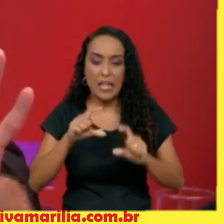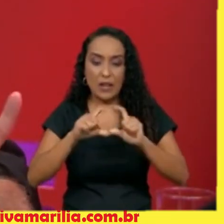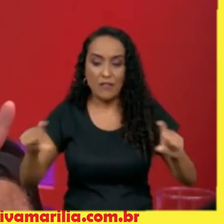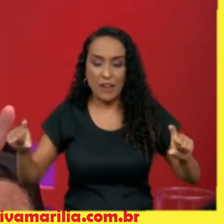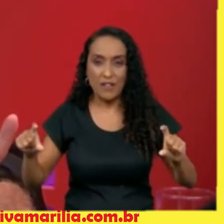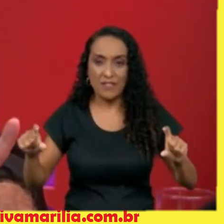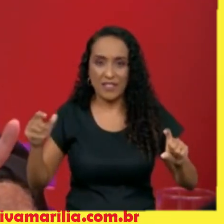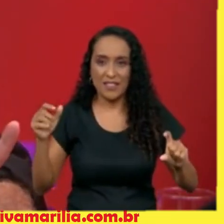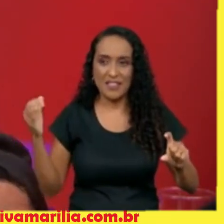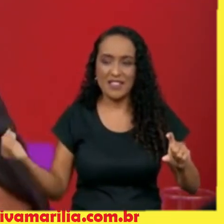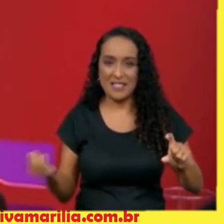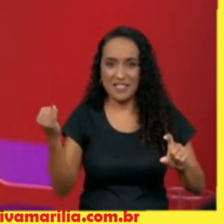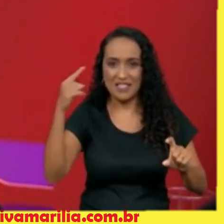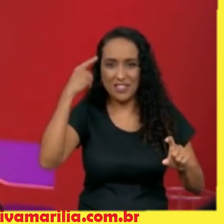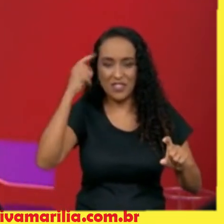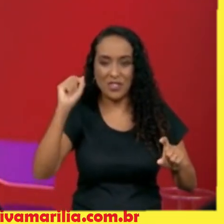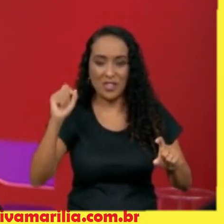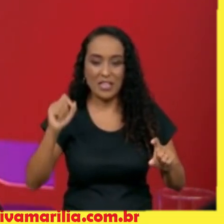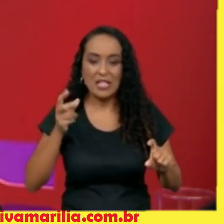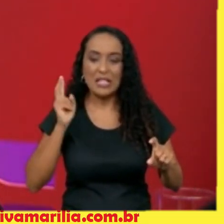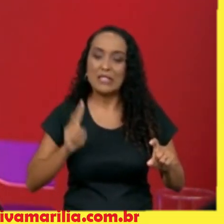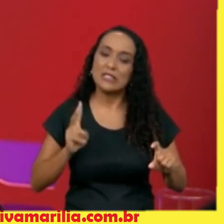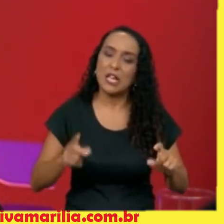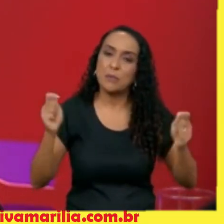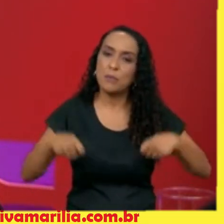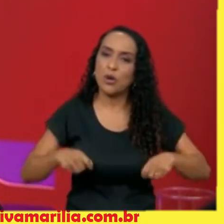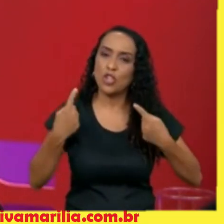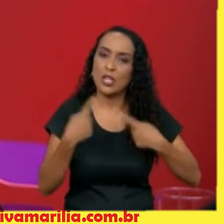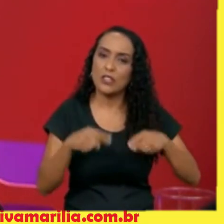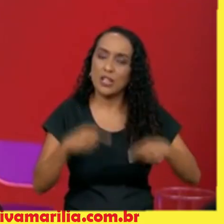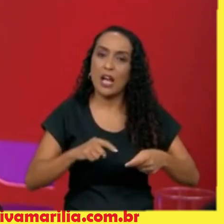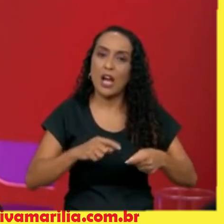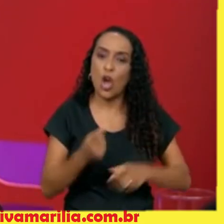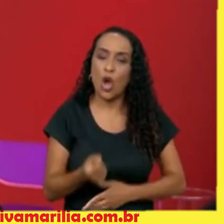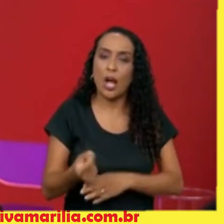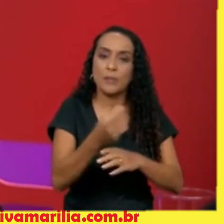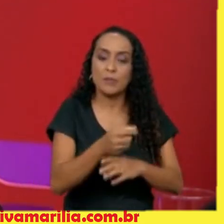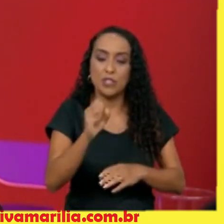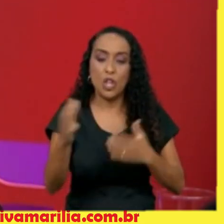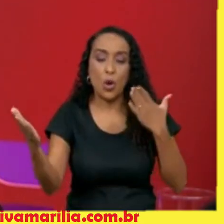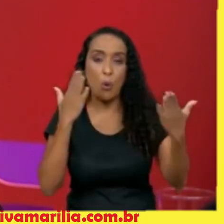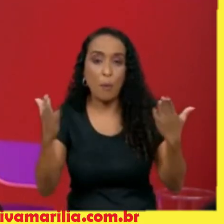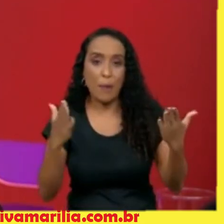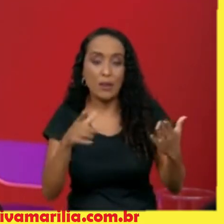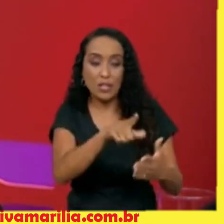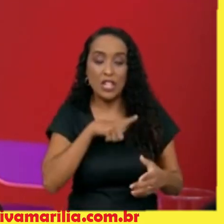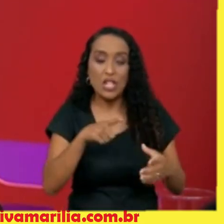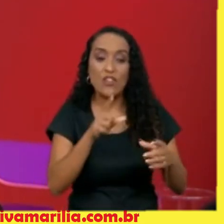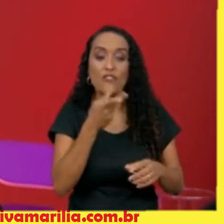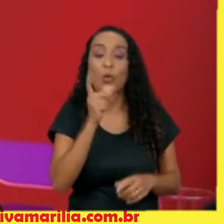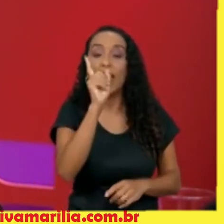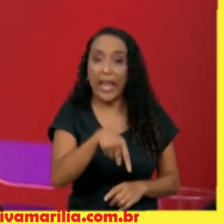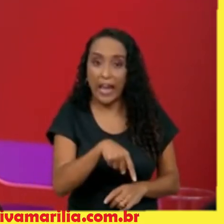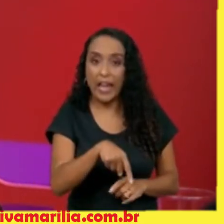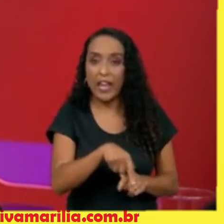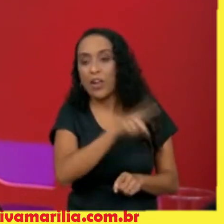acho lapidar nisso. Você sempre pode criticar o capitalismo se você compara aquilo que ele diz que é com